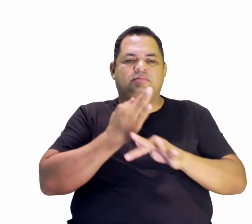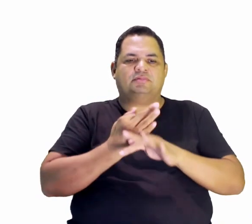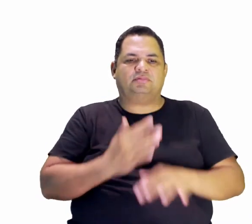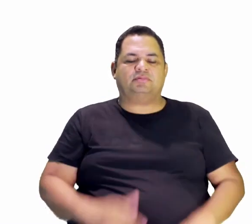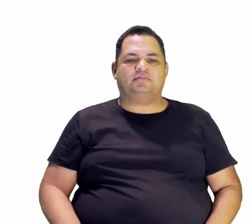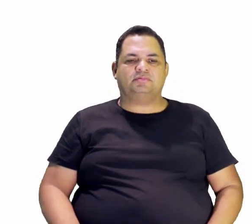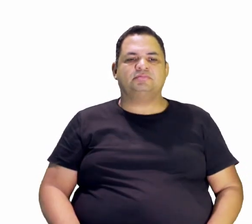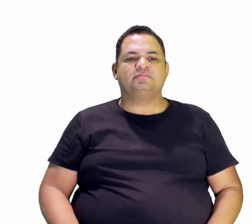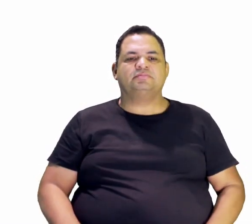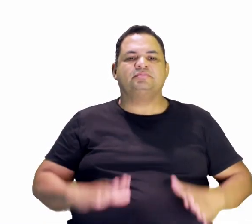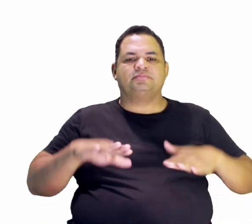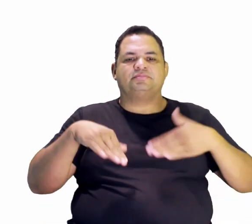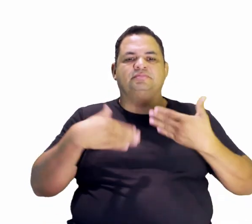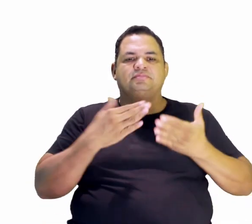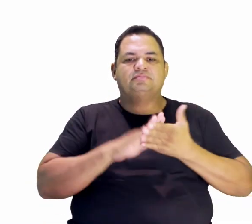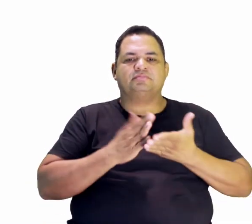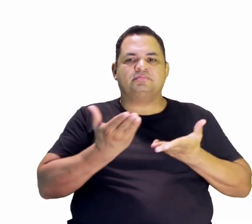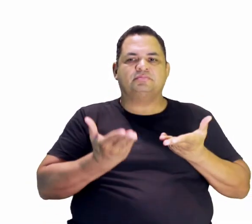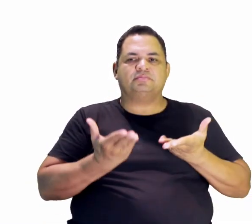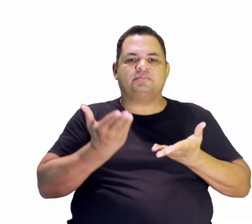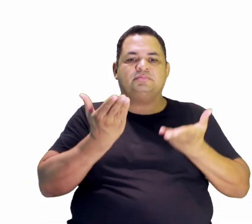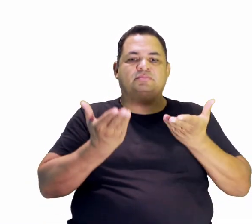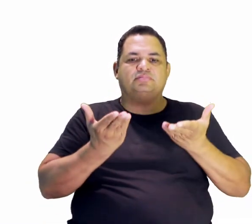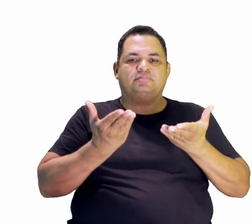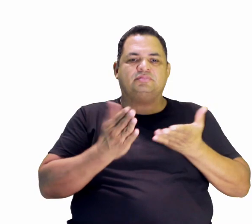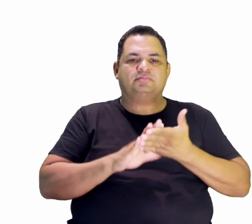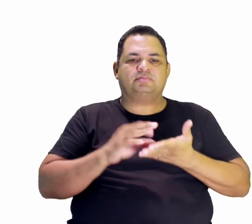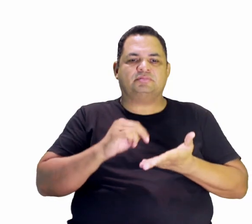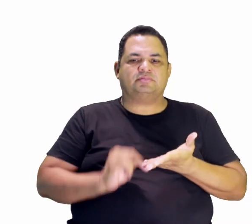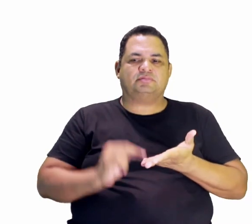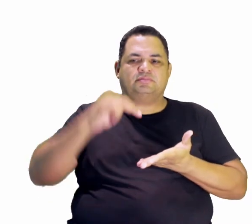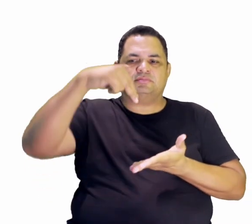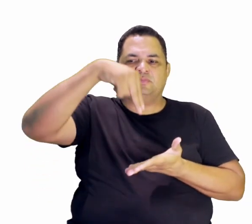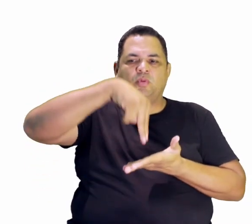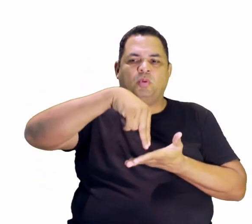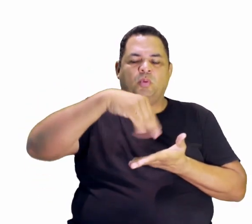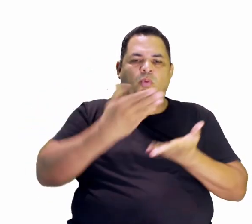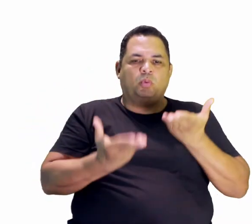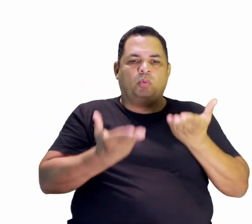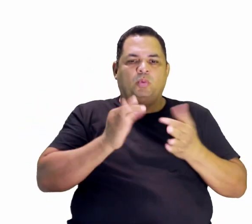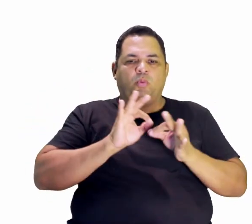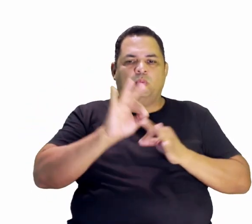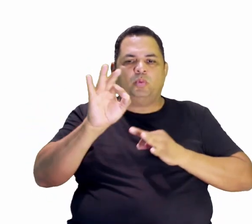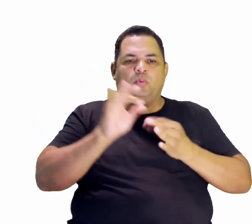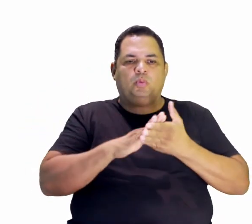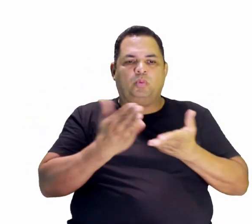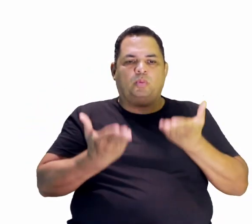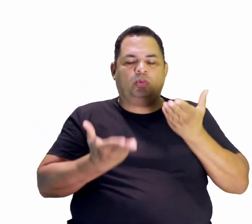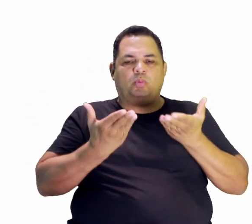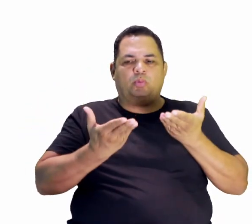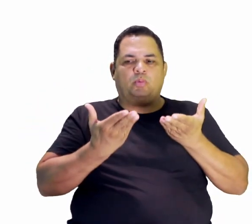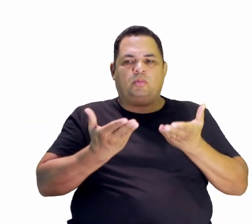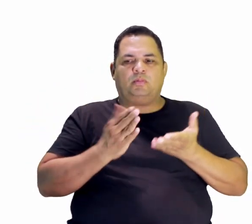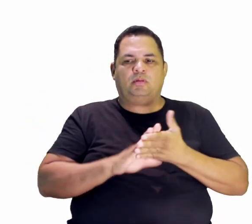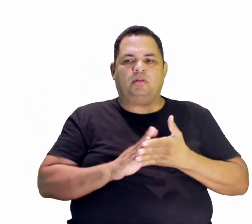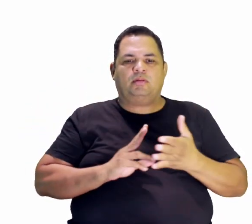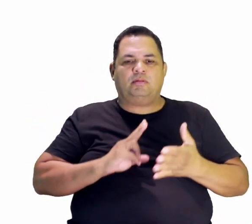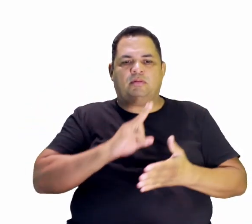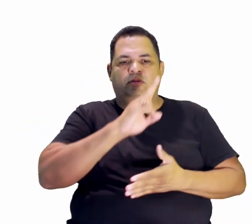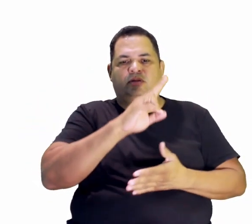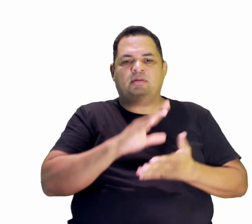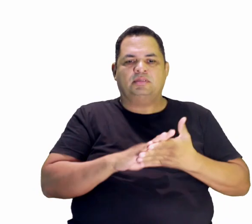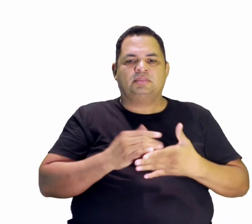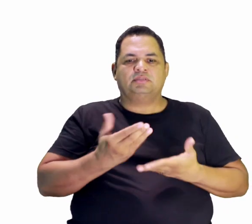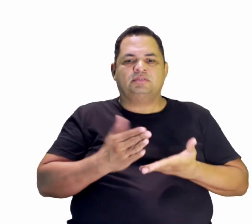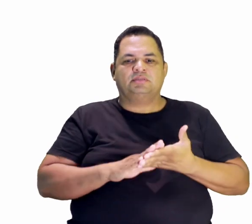Então, quando você sobe uma dessas balanças, você está medindo o seu peso, que é uma força.